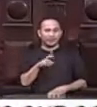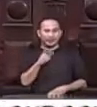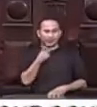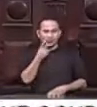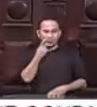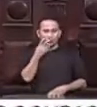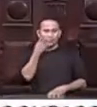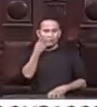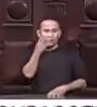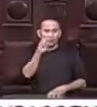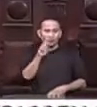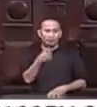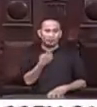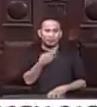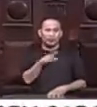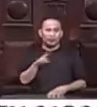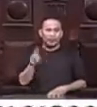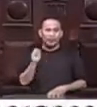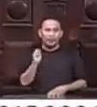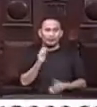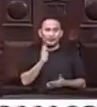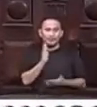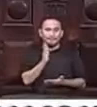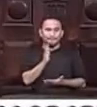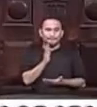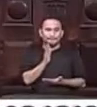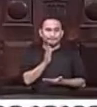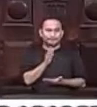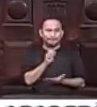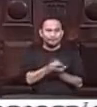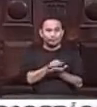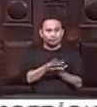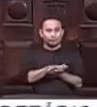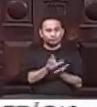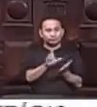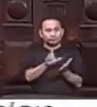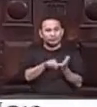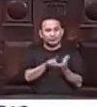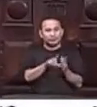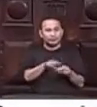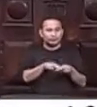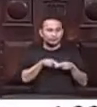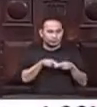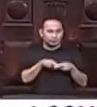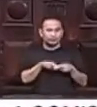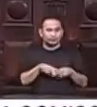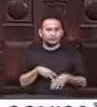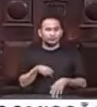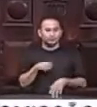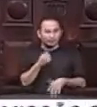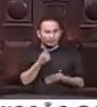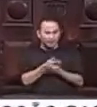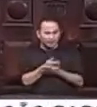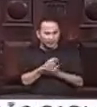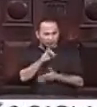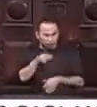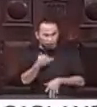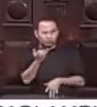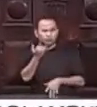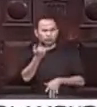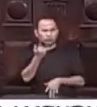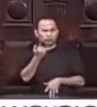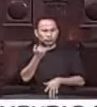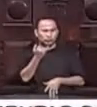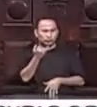mil reais de multa pelo atraso. Vossas Excelências vão pagar juros sobre o salário